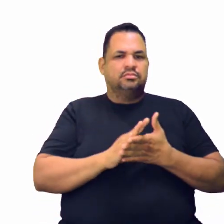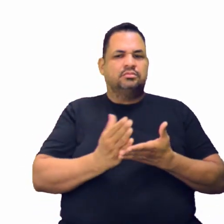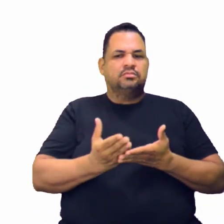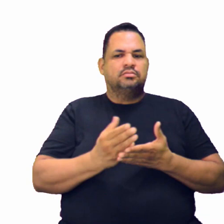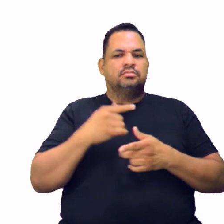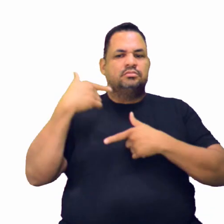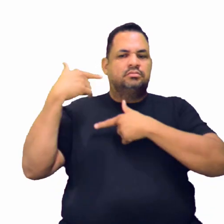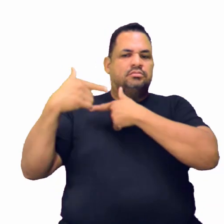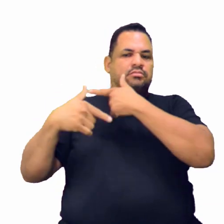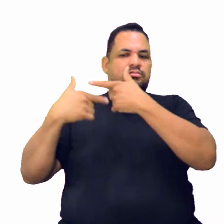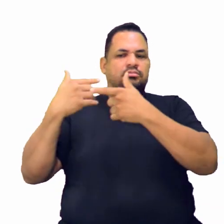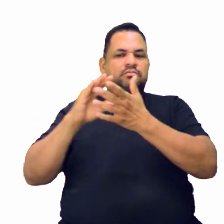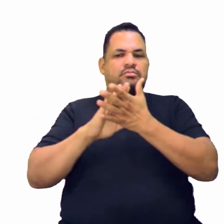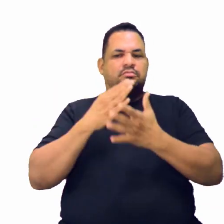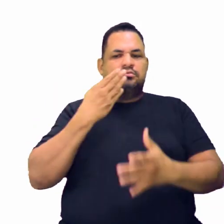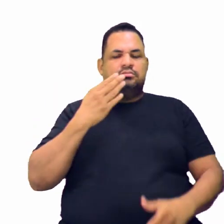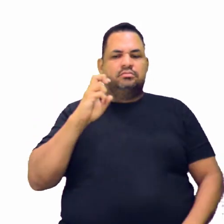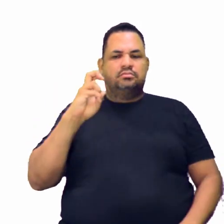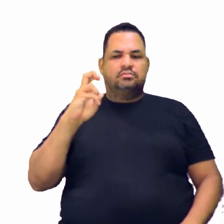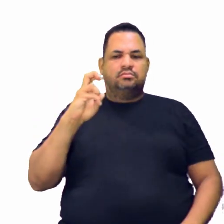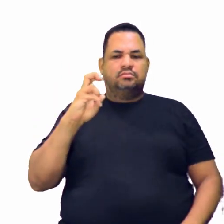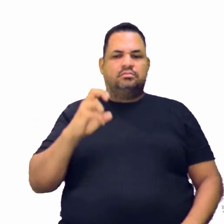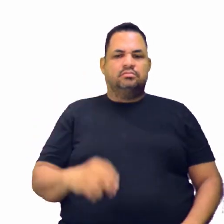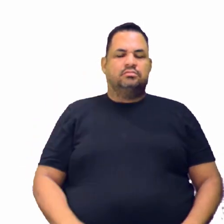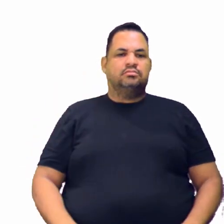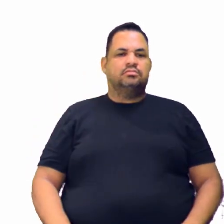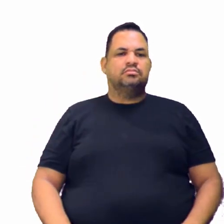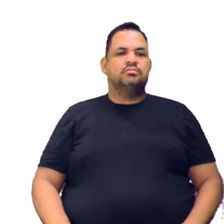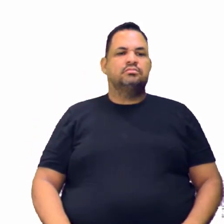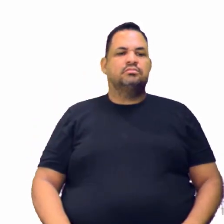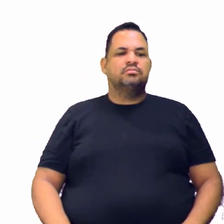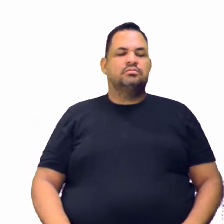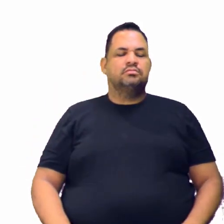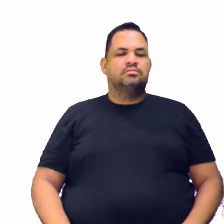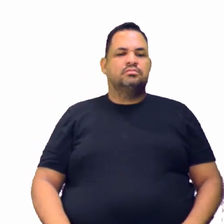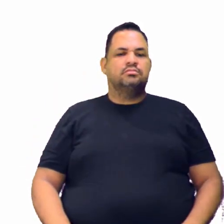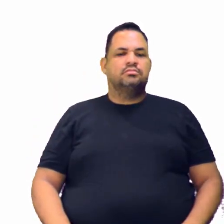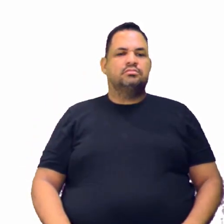da geração 45?